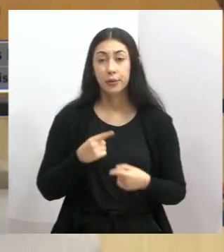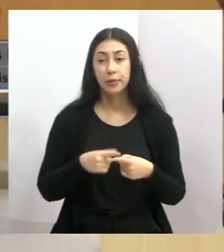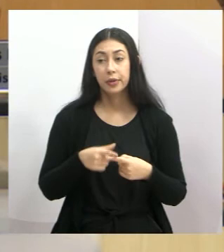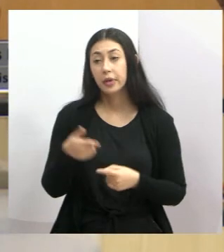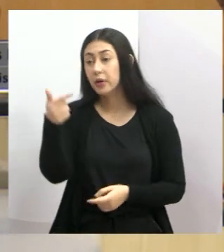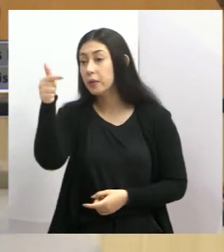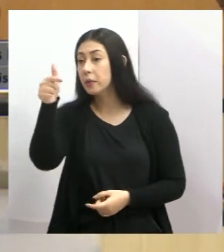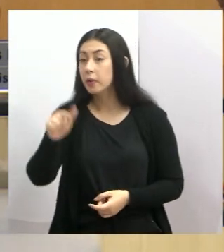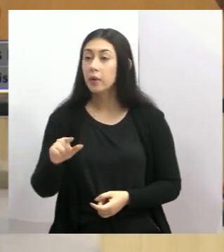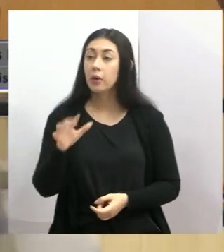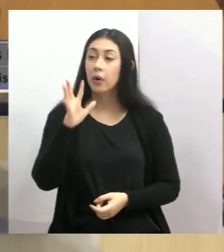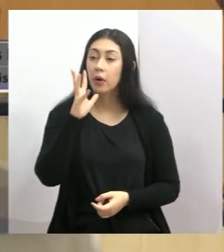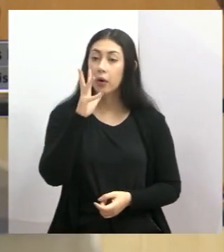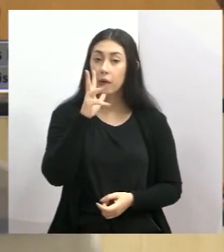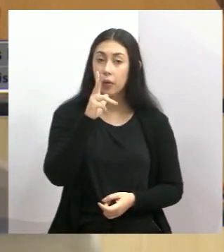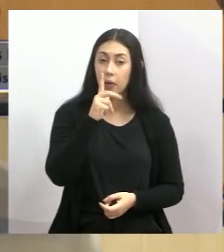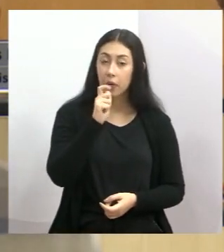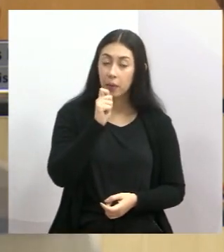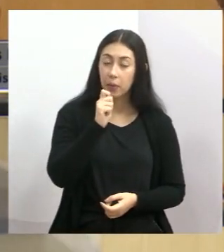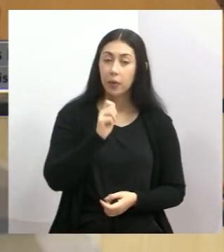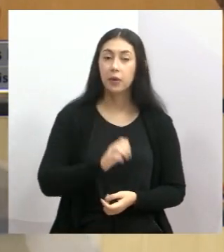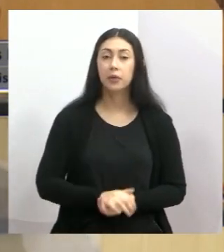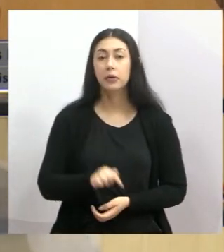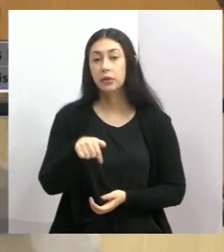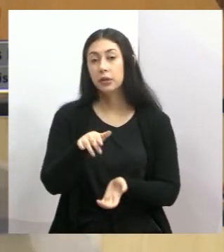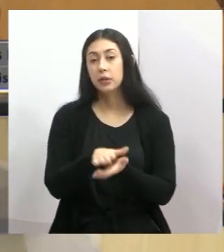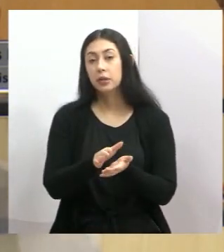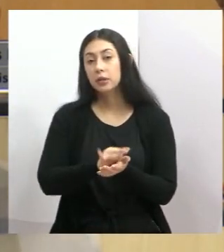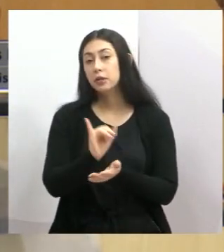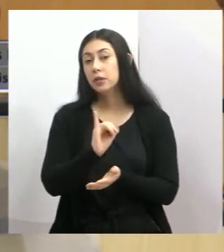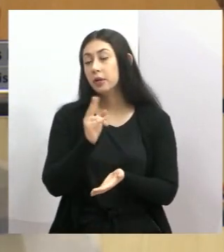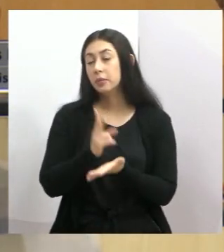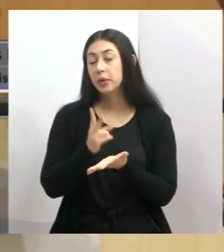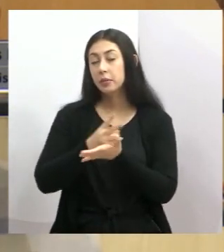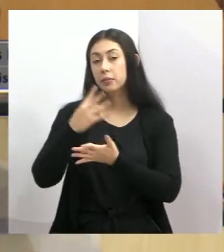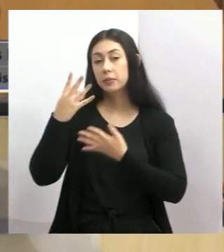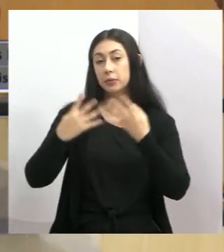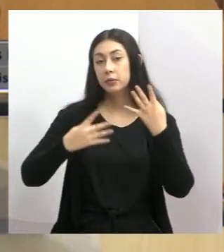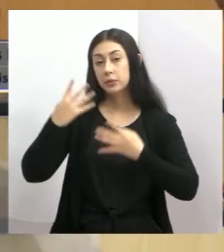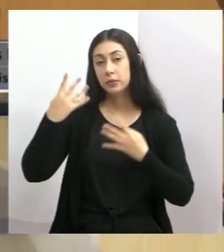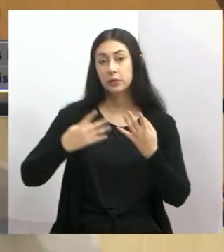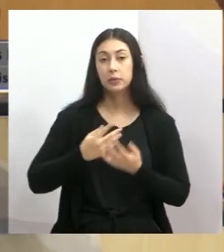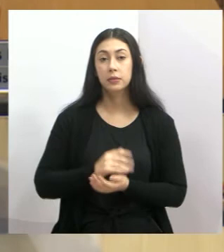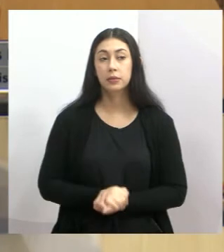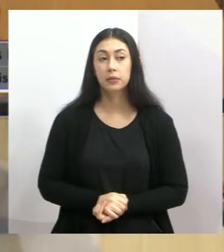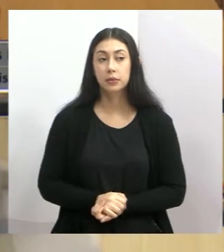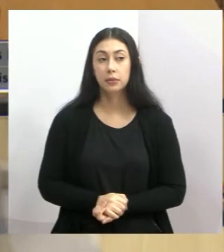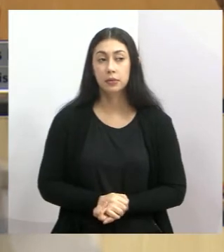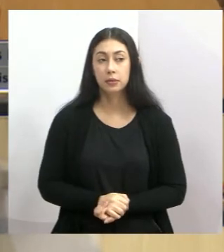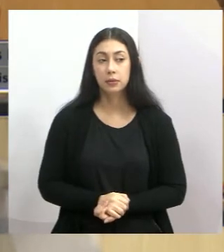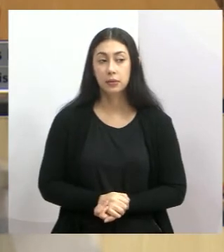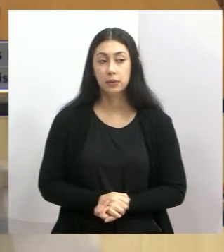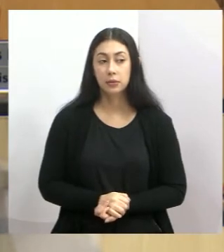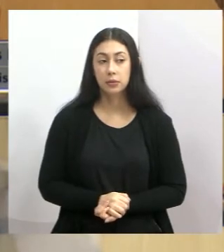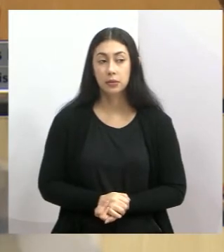demora para cortar as demais árvores no município que tem prejudicado os munícipes e